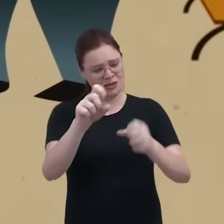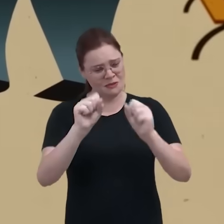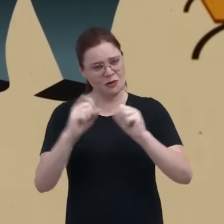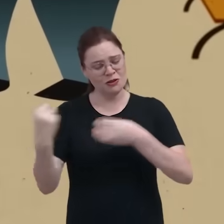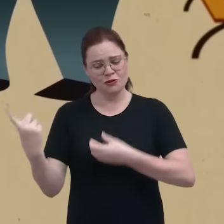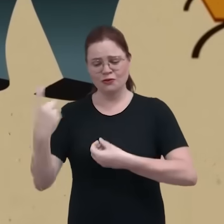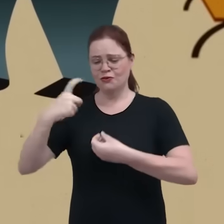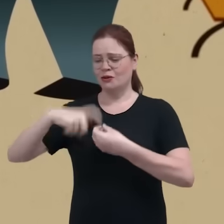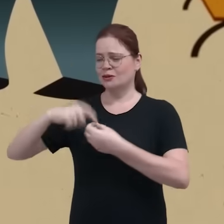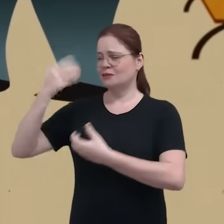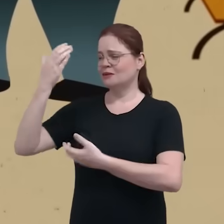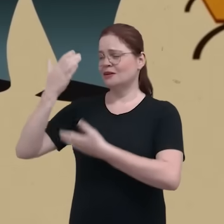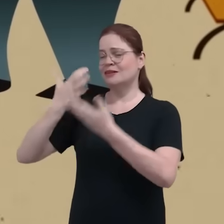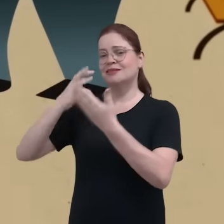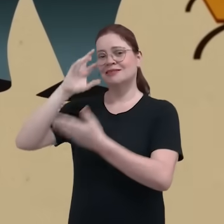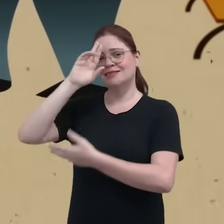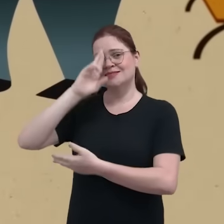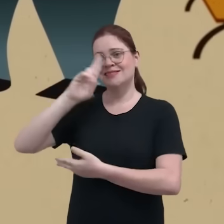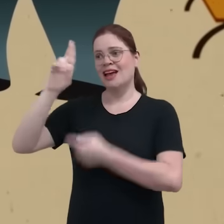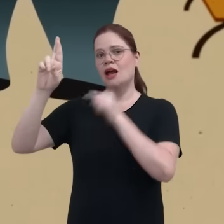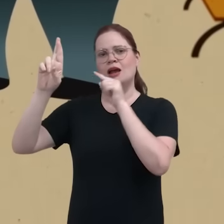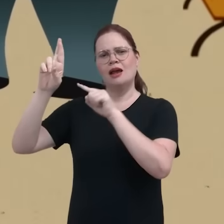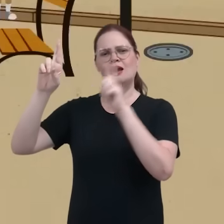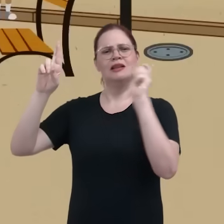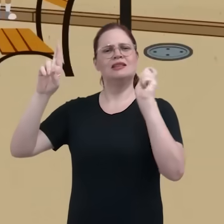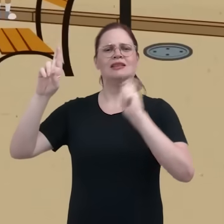para o nosso Deus, porque